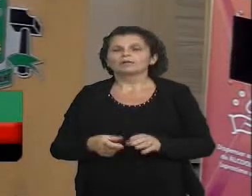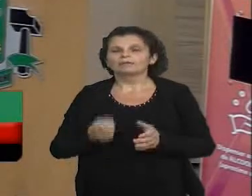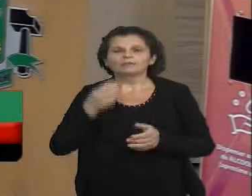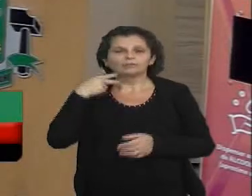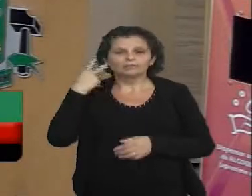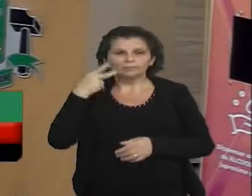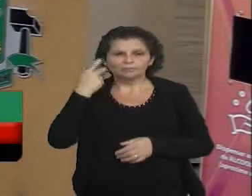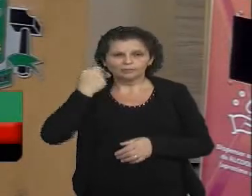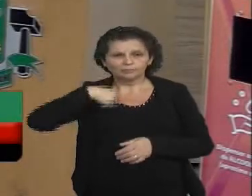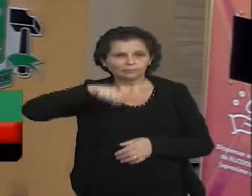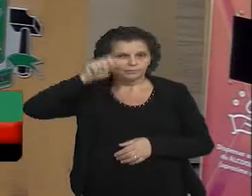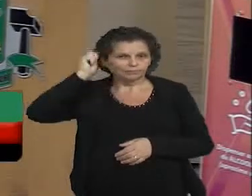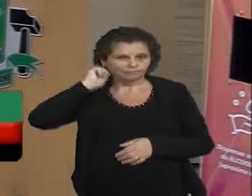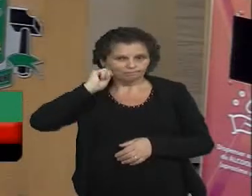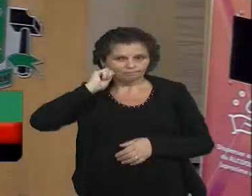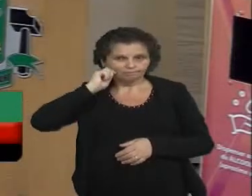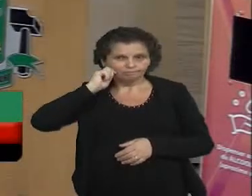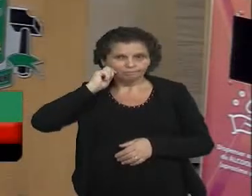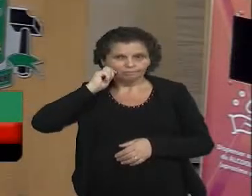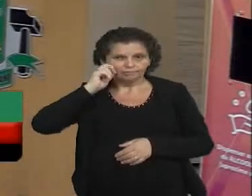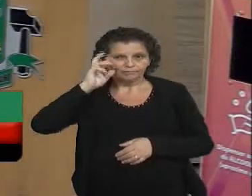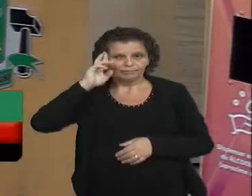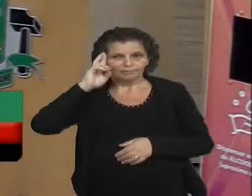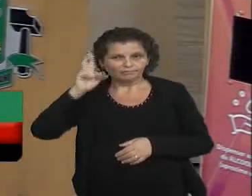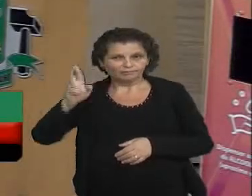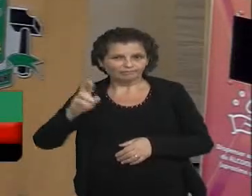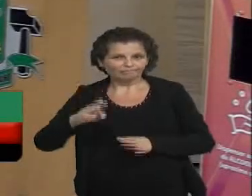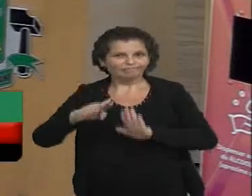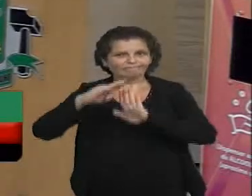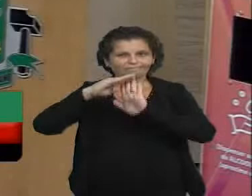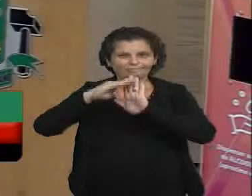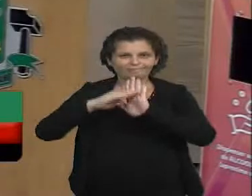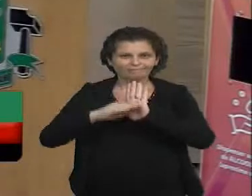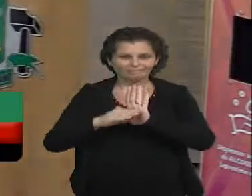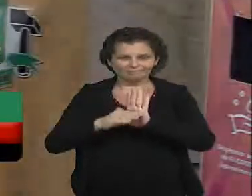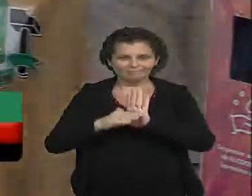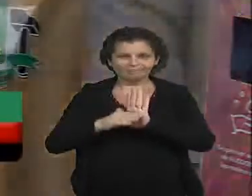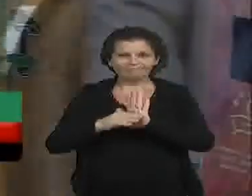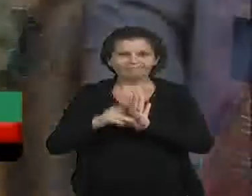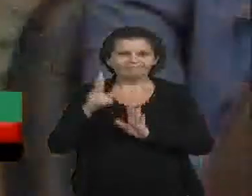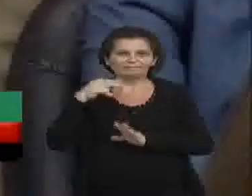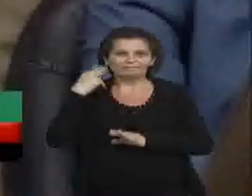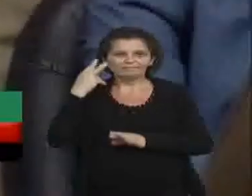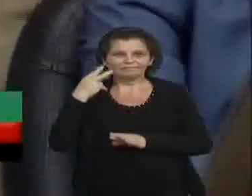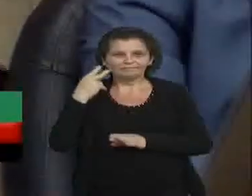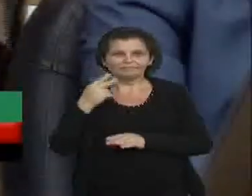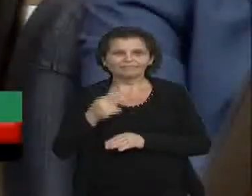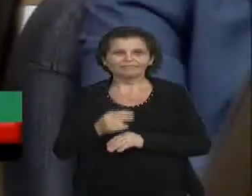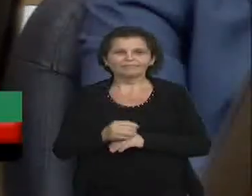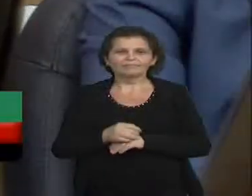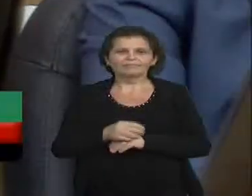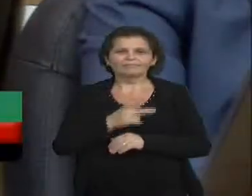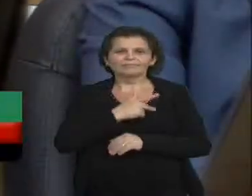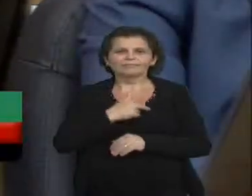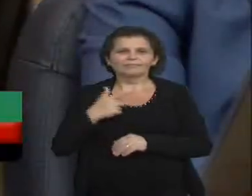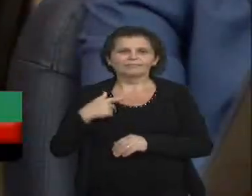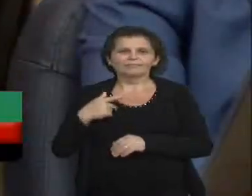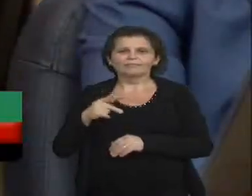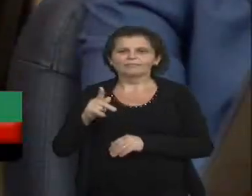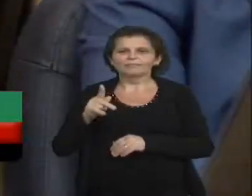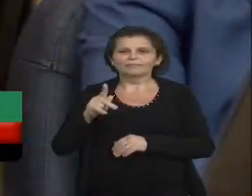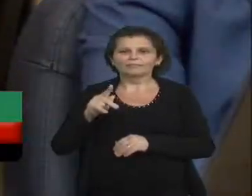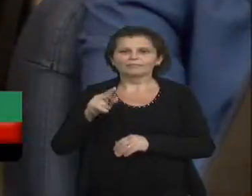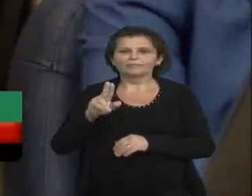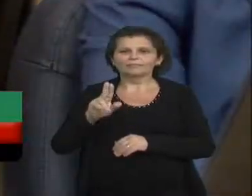da vereadora Pastora Cristiane. Senhor presidente, questão de ordem. Questão de ordem, vereador Pastor Paulo